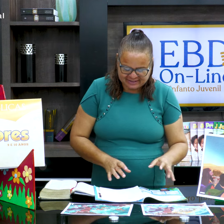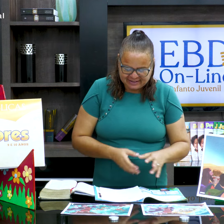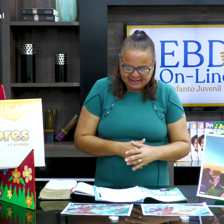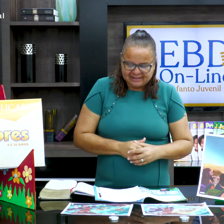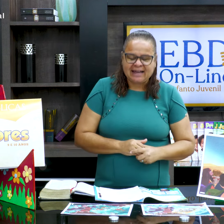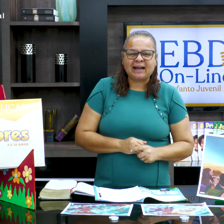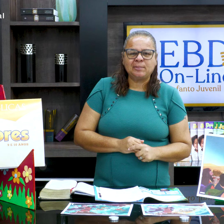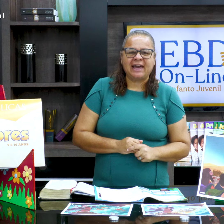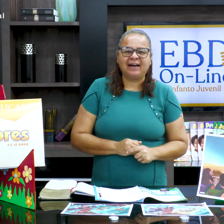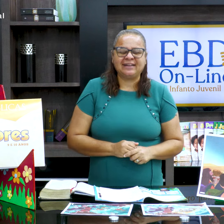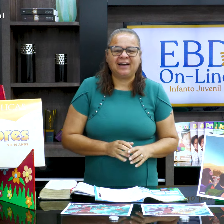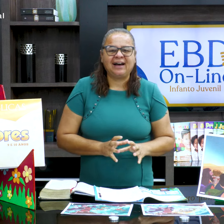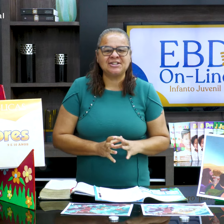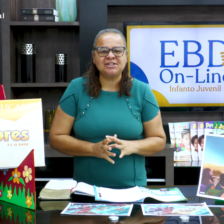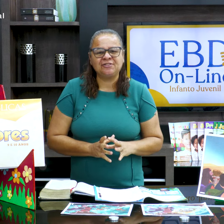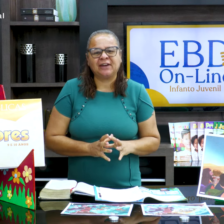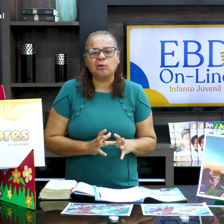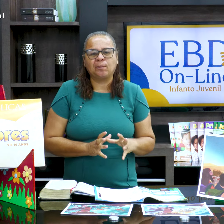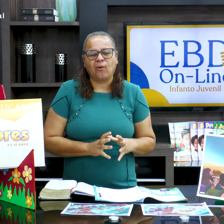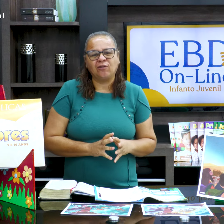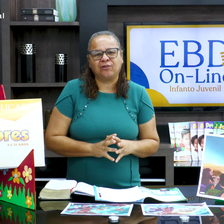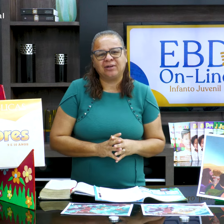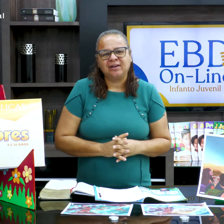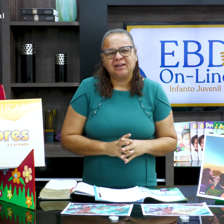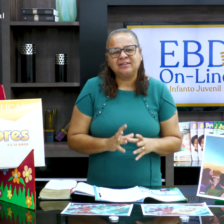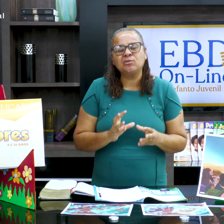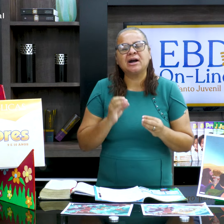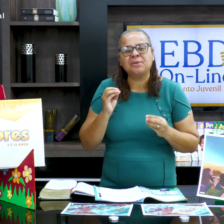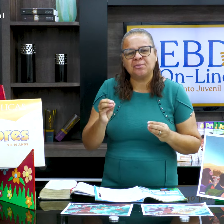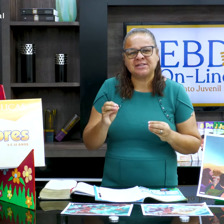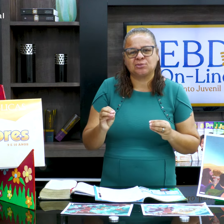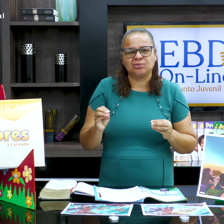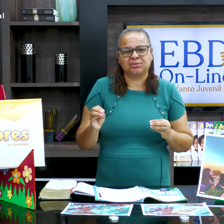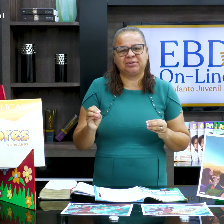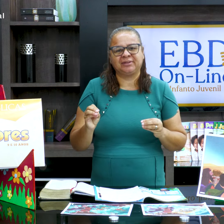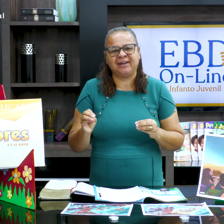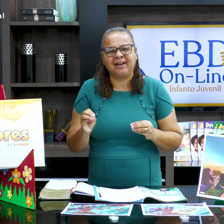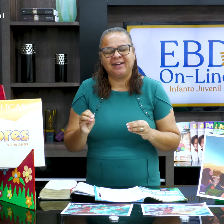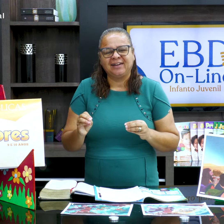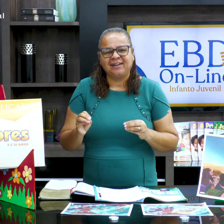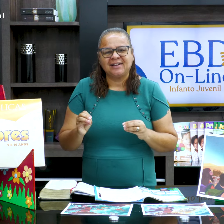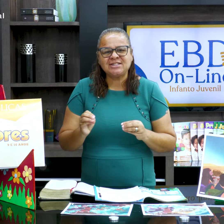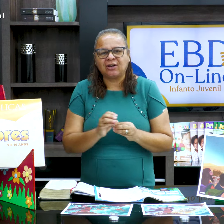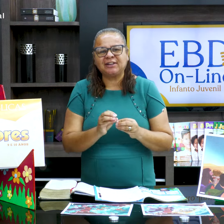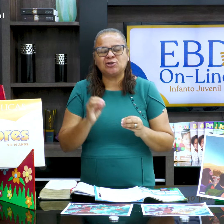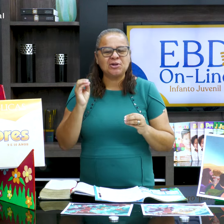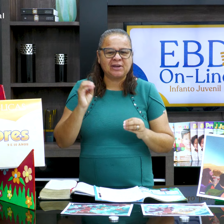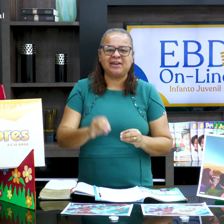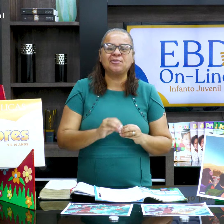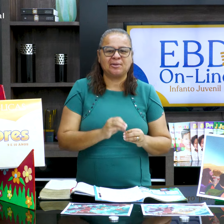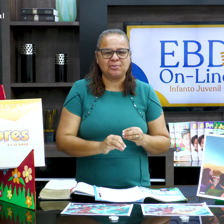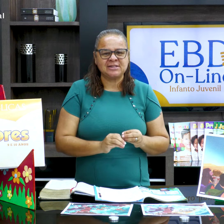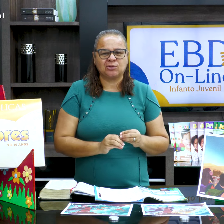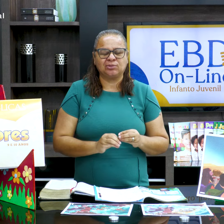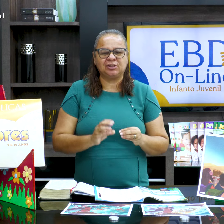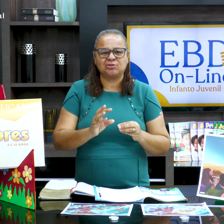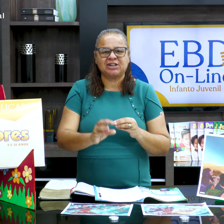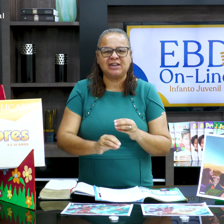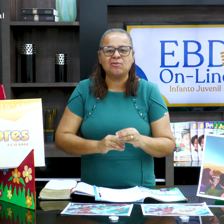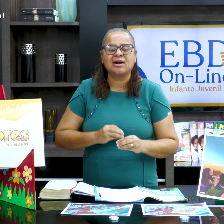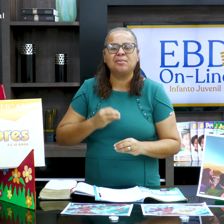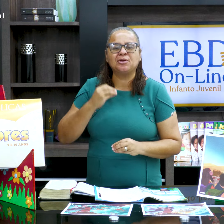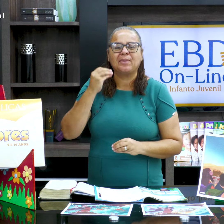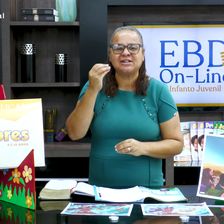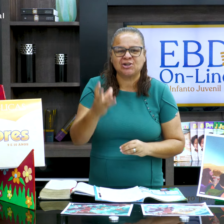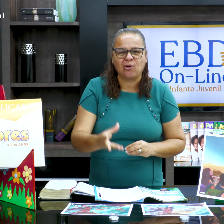maravilhosa na caminhada a gente vê que o povo tinha um caminho mais curto né só que Deus não queria o caminho mais curto e